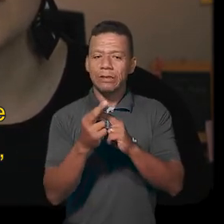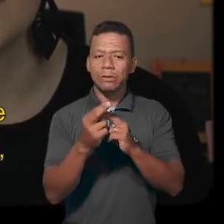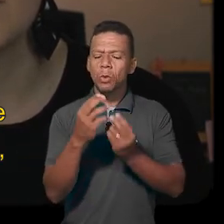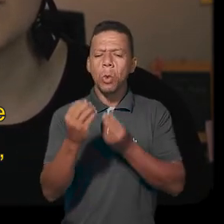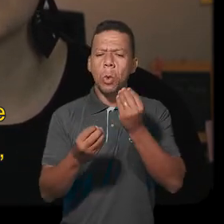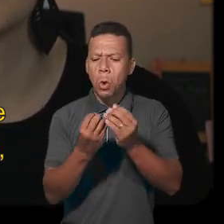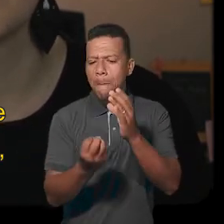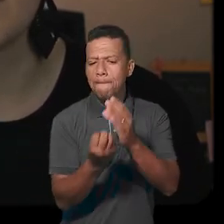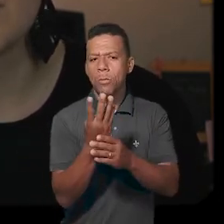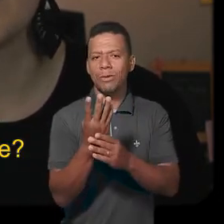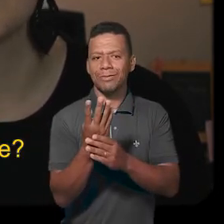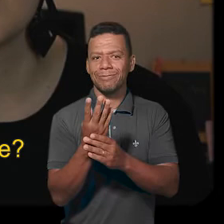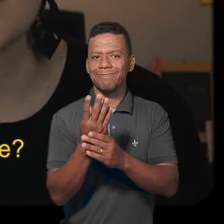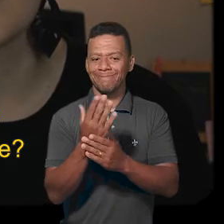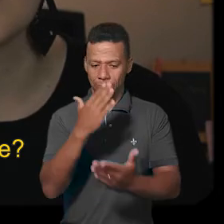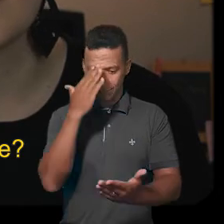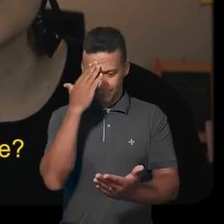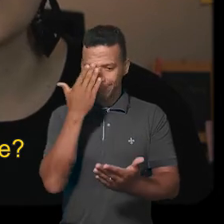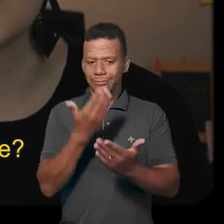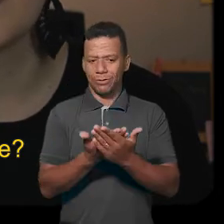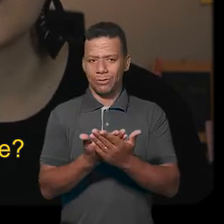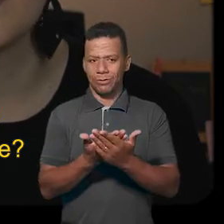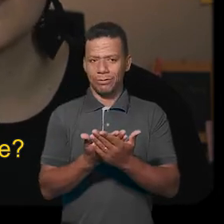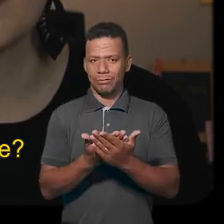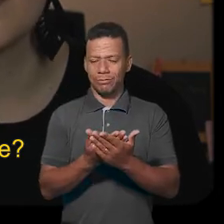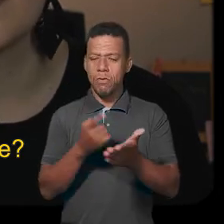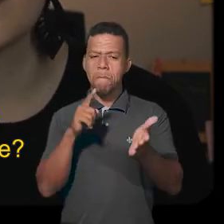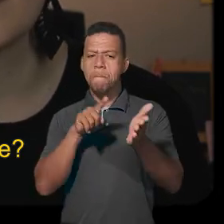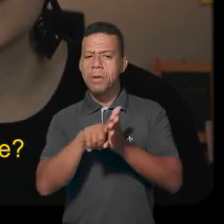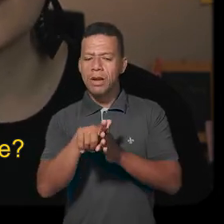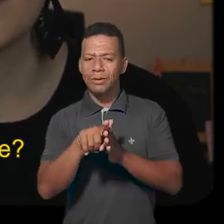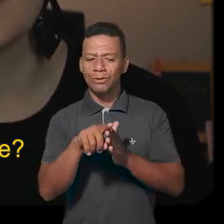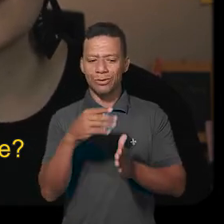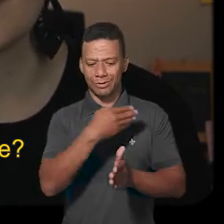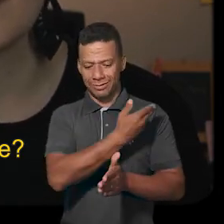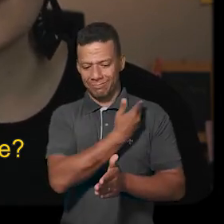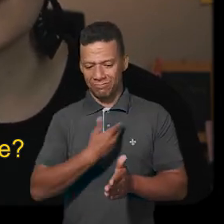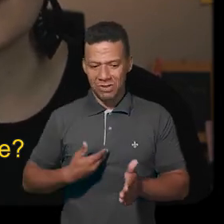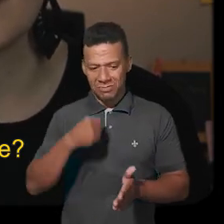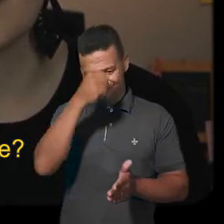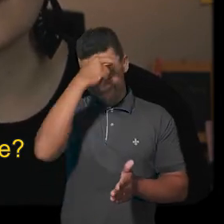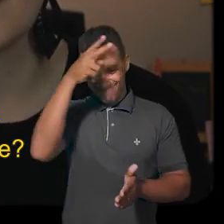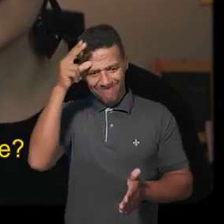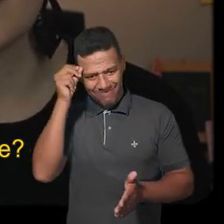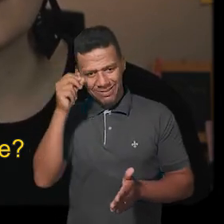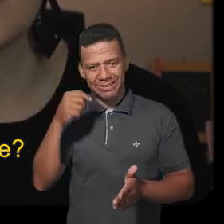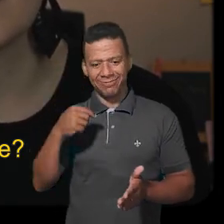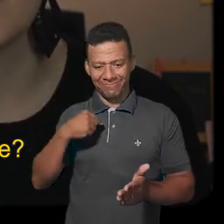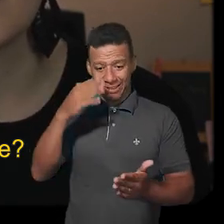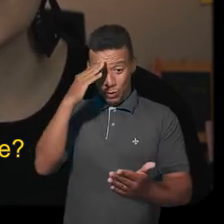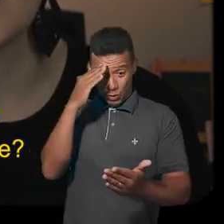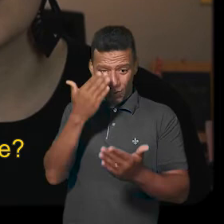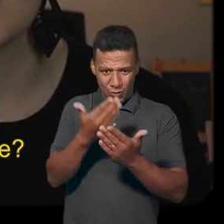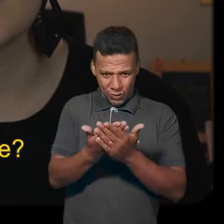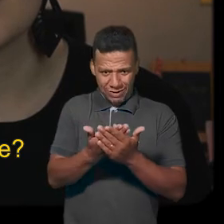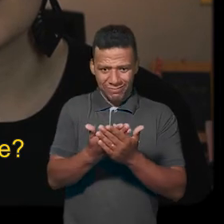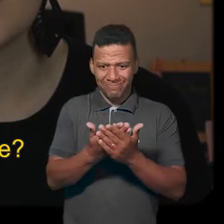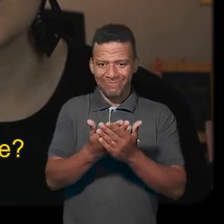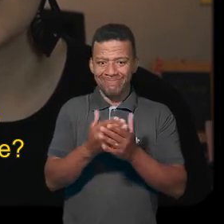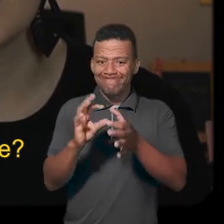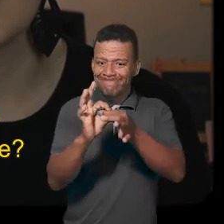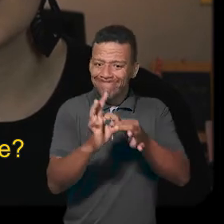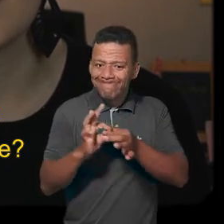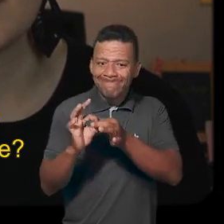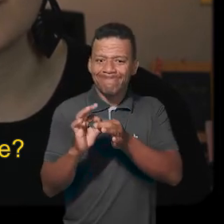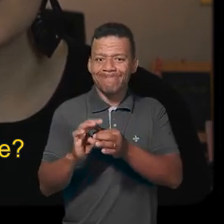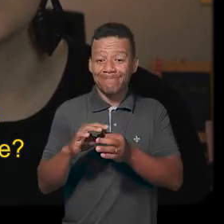com confiança. Então, o poder público da cidade está pronto para criar uma relação,